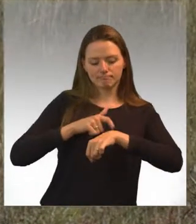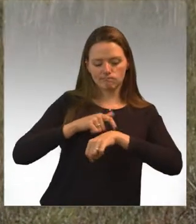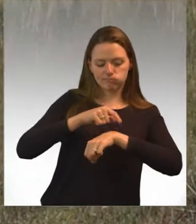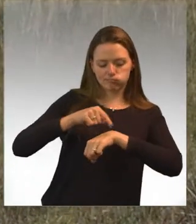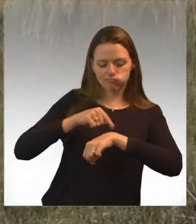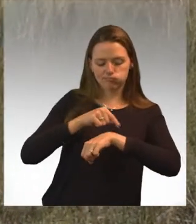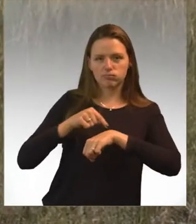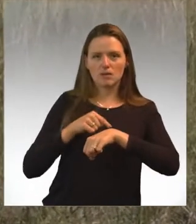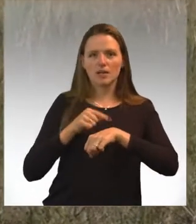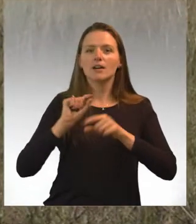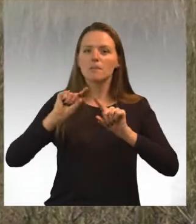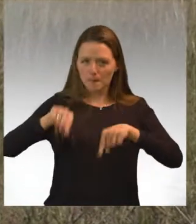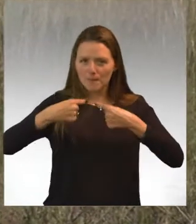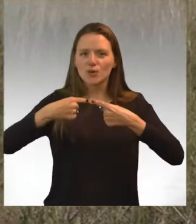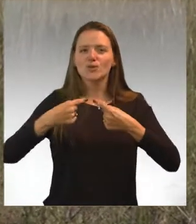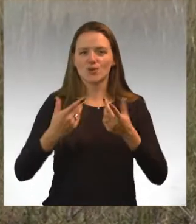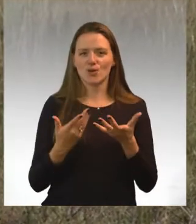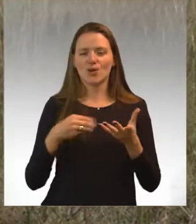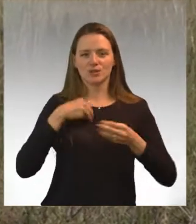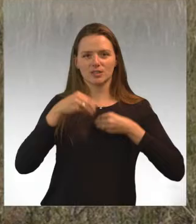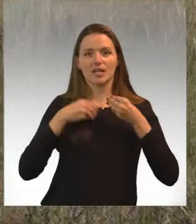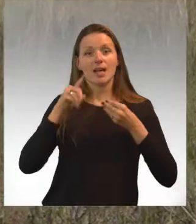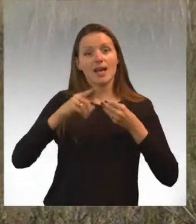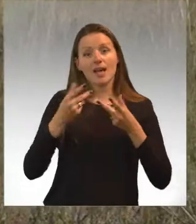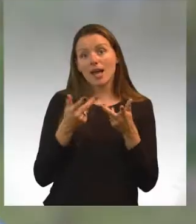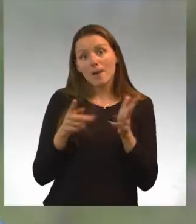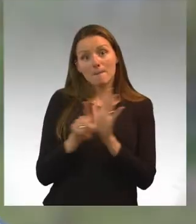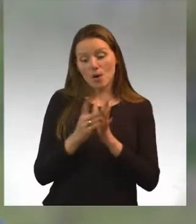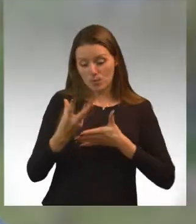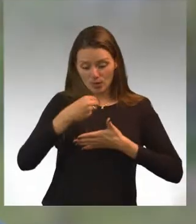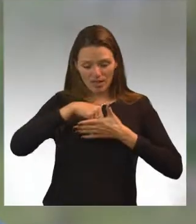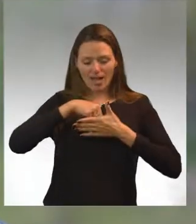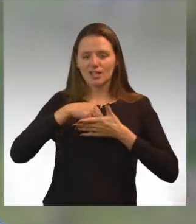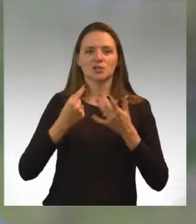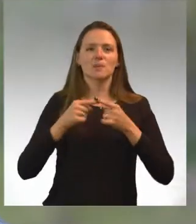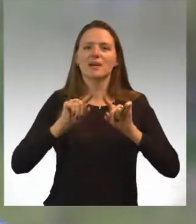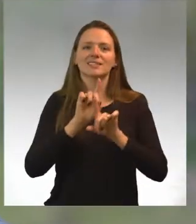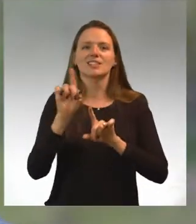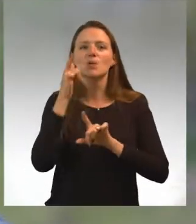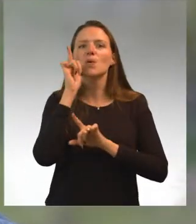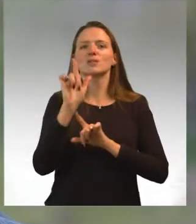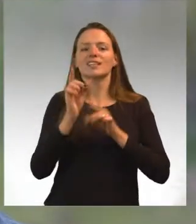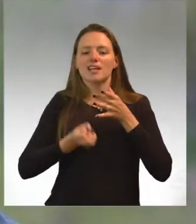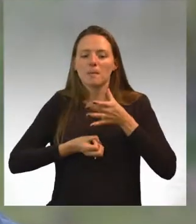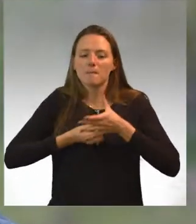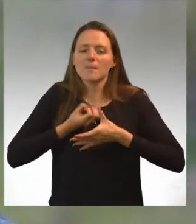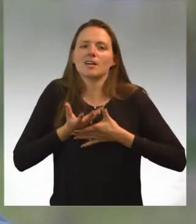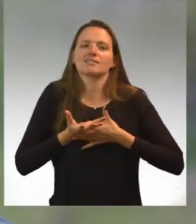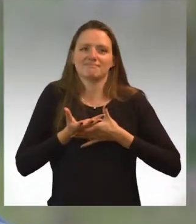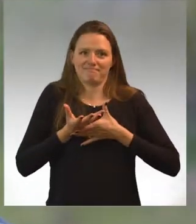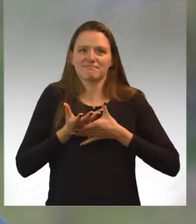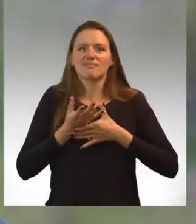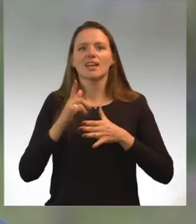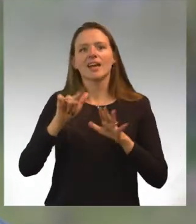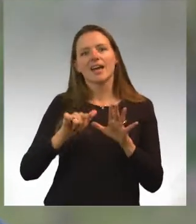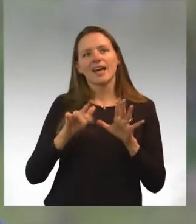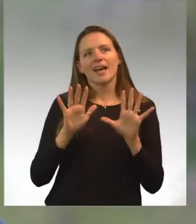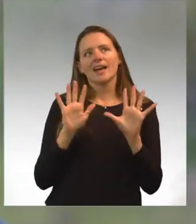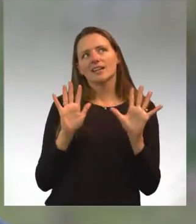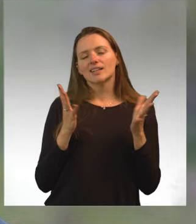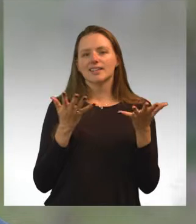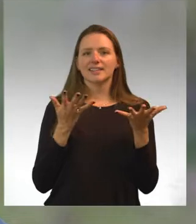você pode ter dentro de você, mas você não consegue atingir esse estado. É um estado